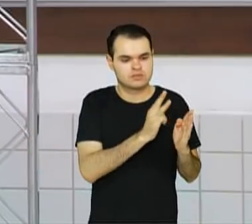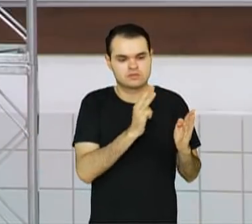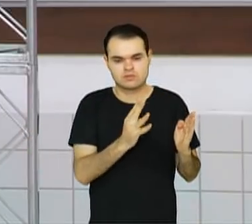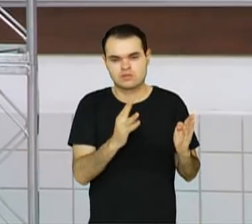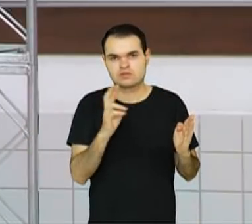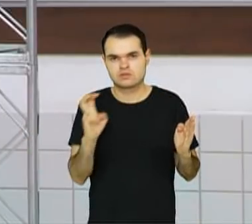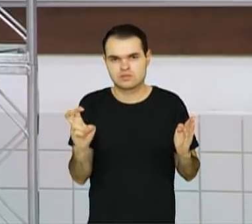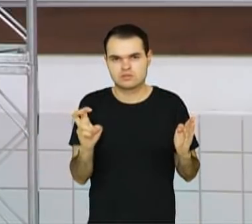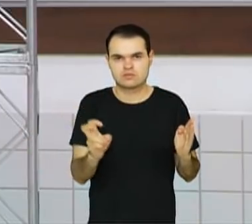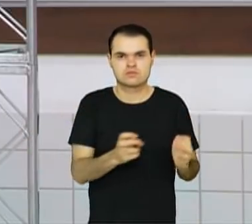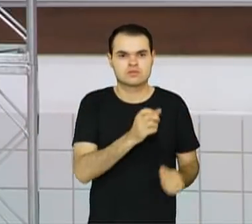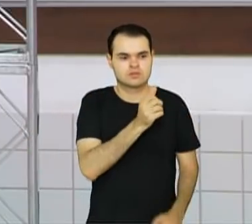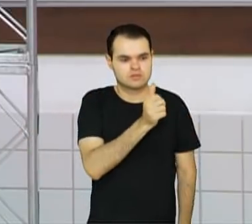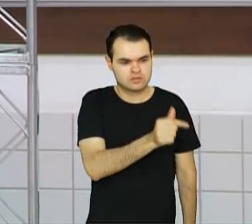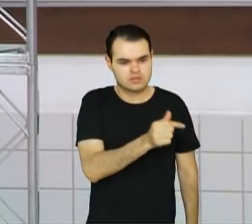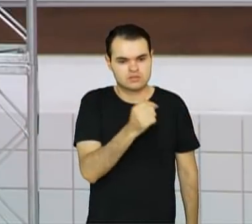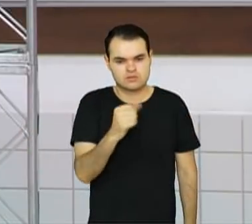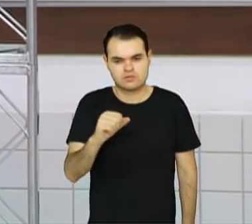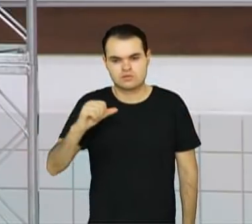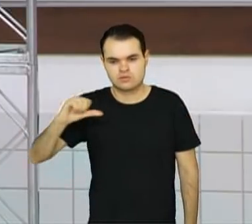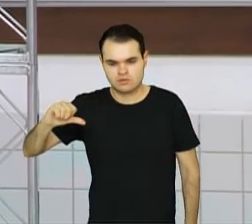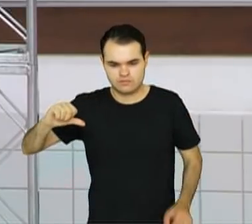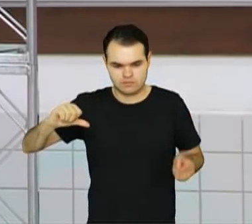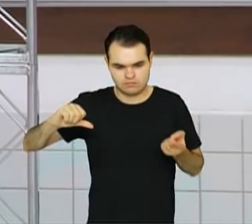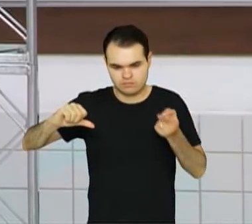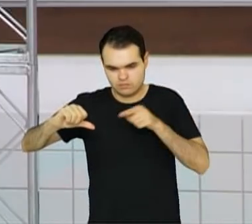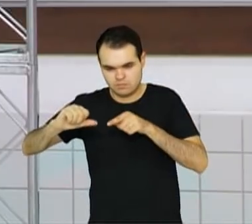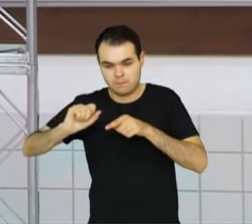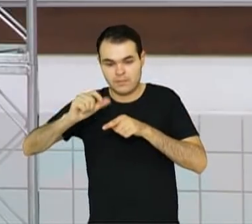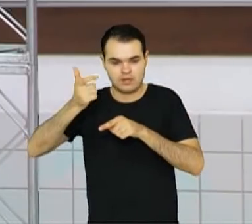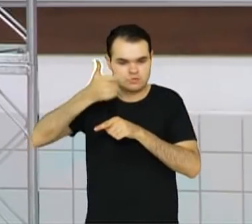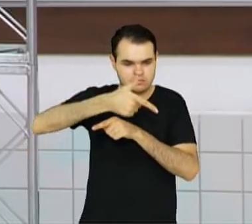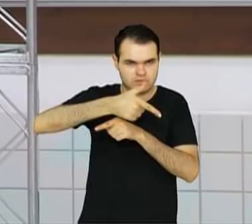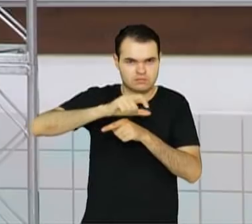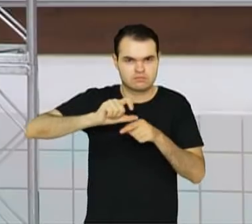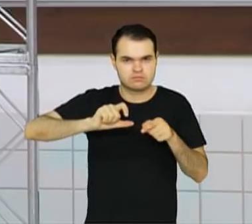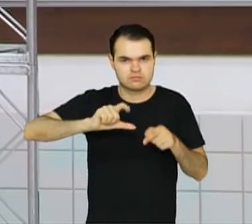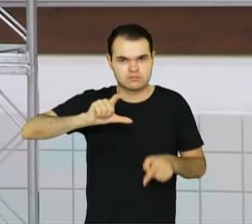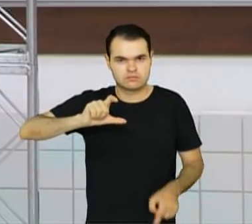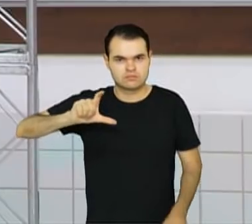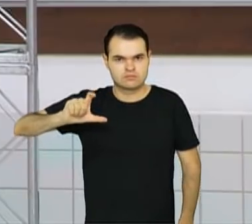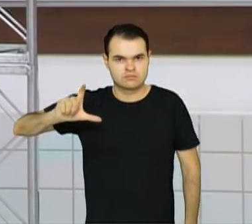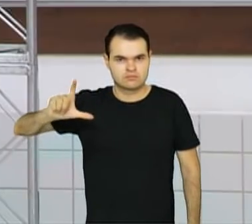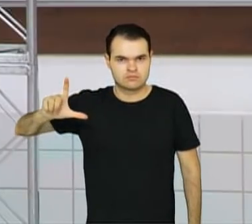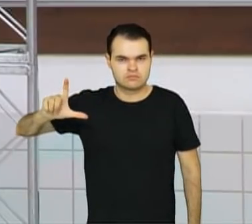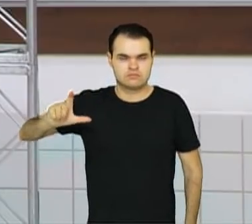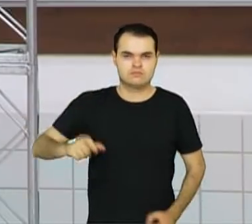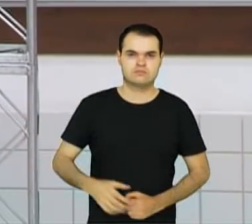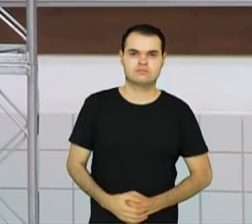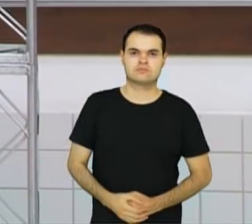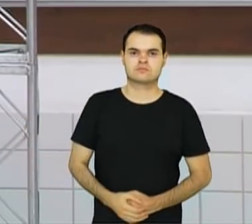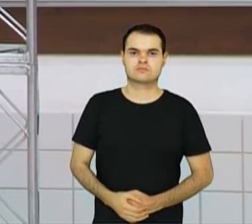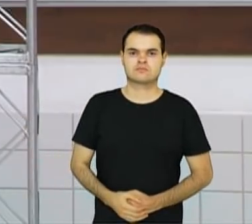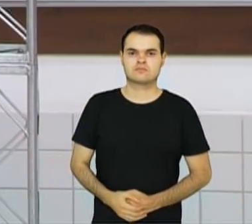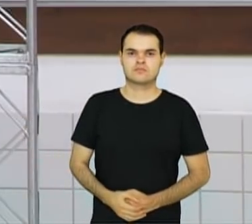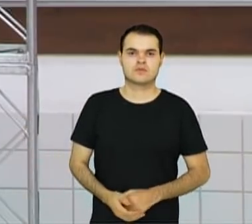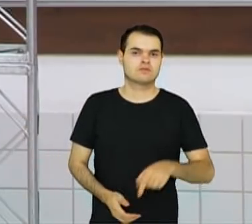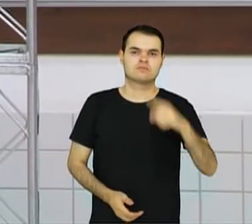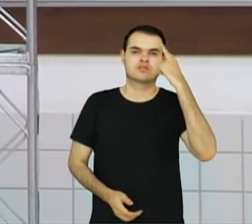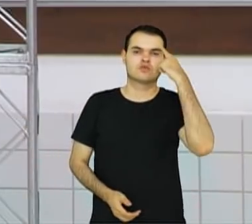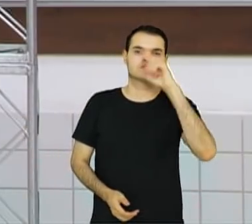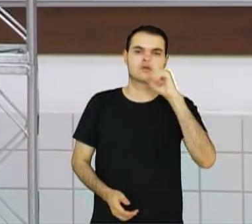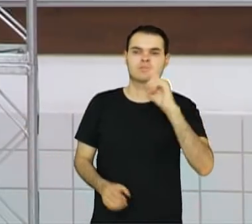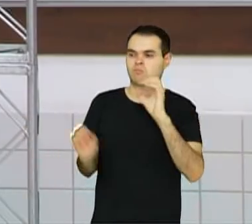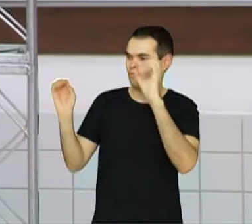5, 7, 8 e 9. Sempre o próximo número é uma unidade a mais que o anterior. Né? Como você não sabe a medida de